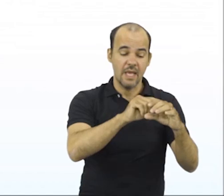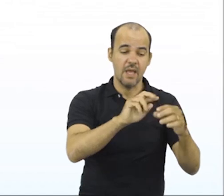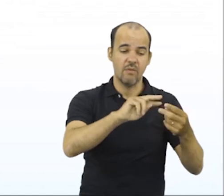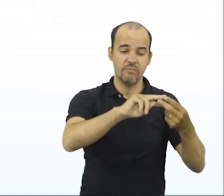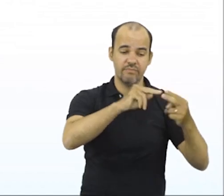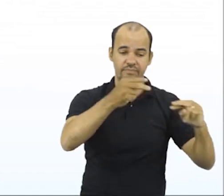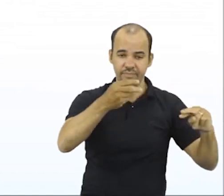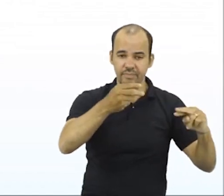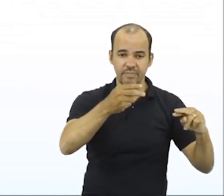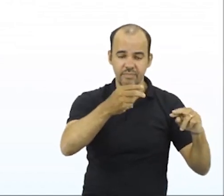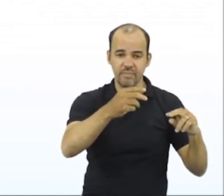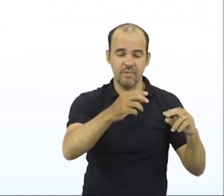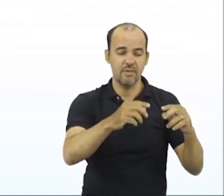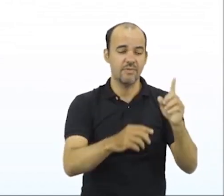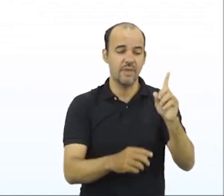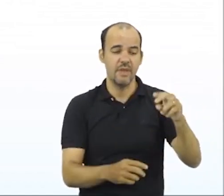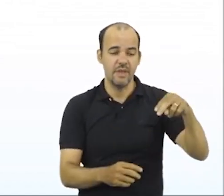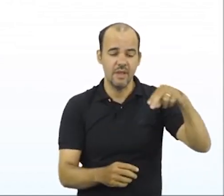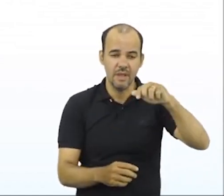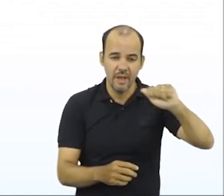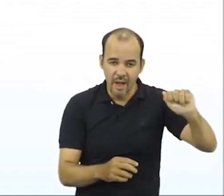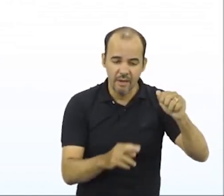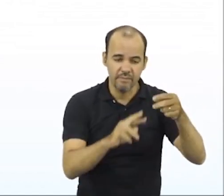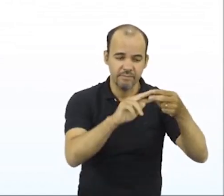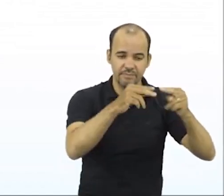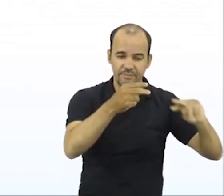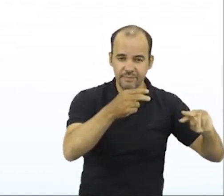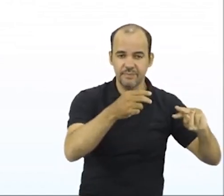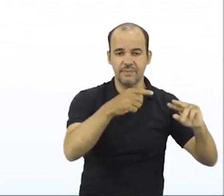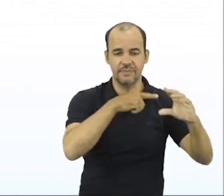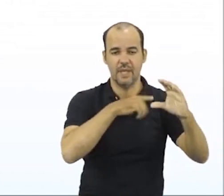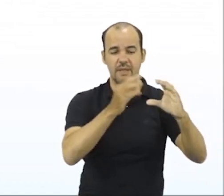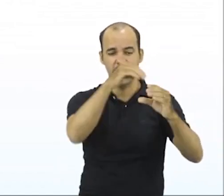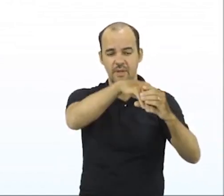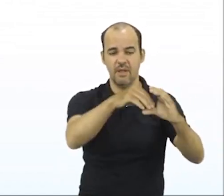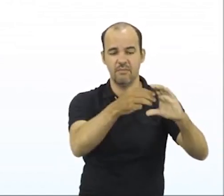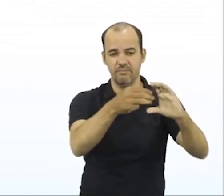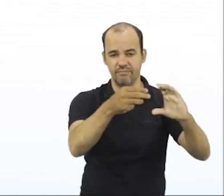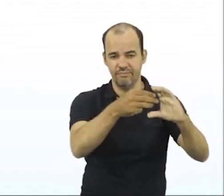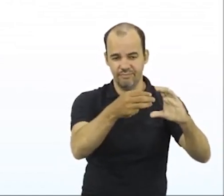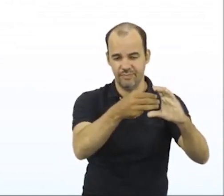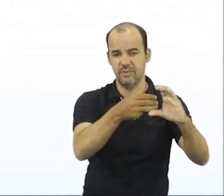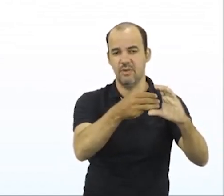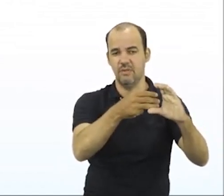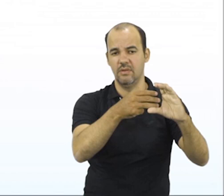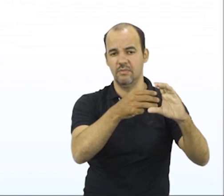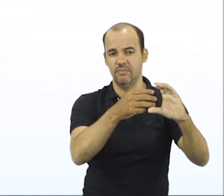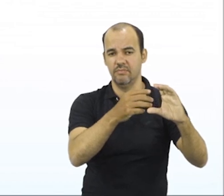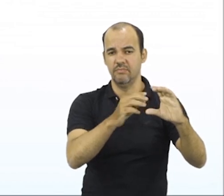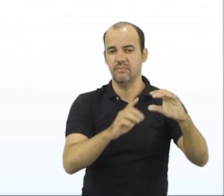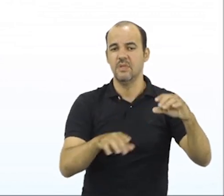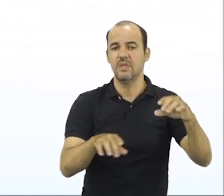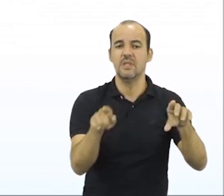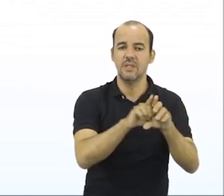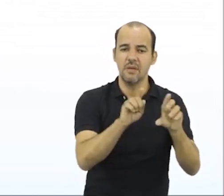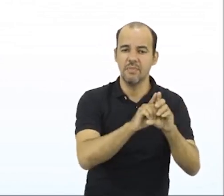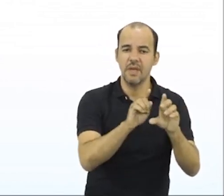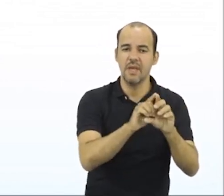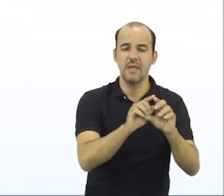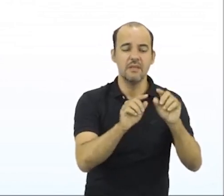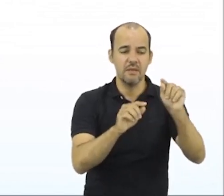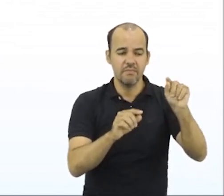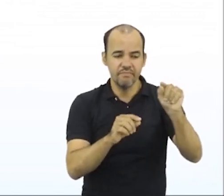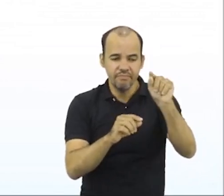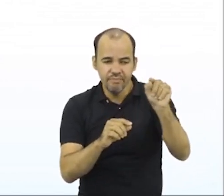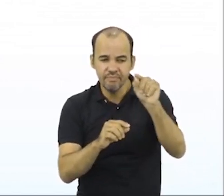o DNA que fica totalmente espalhado. Lembre que eu vou ter tanto um DNA filamentoso, como eu também vou ter um DNAzinho assim